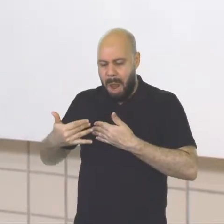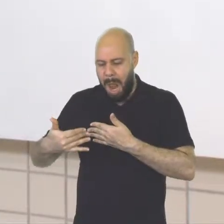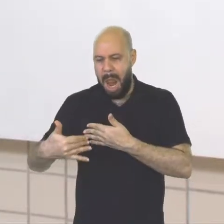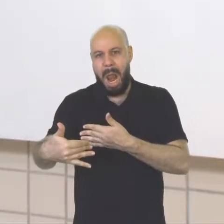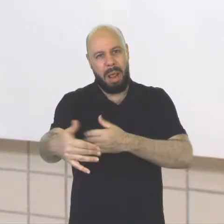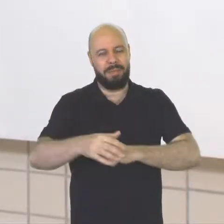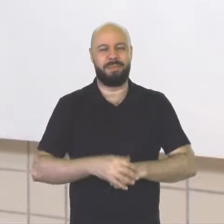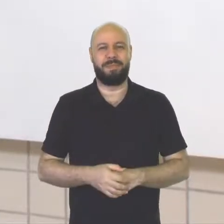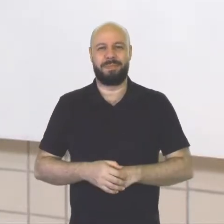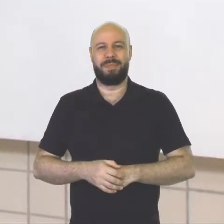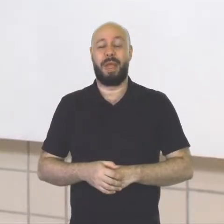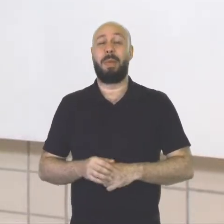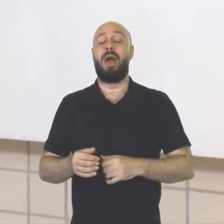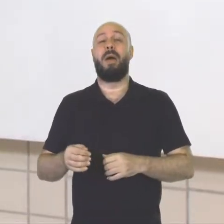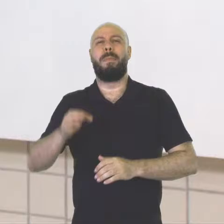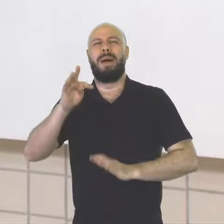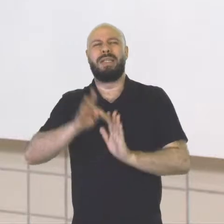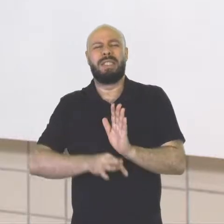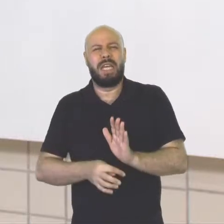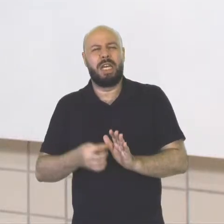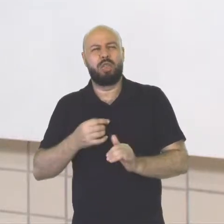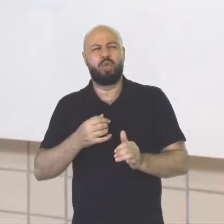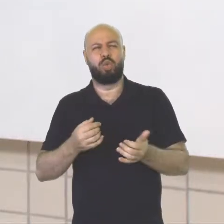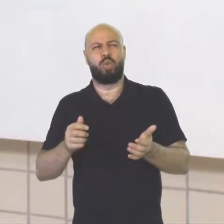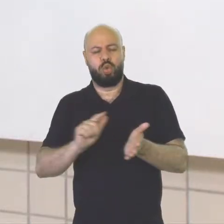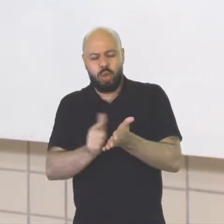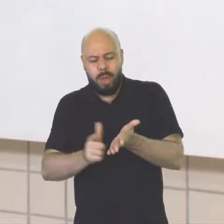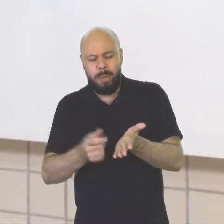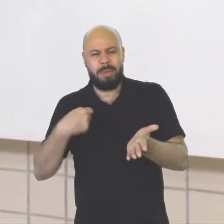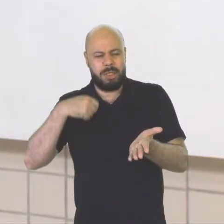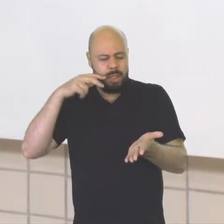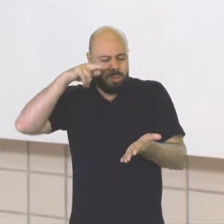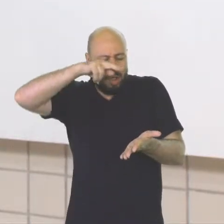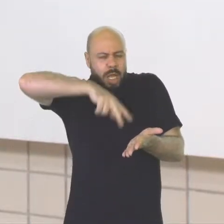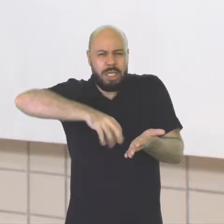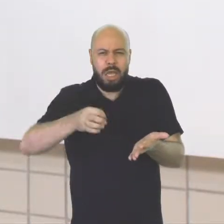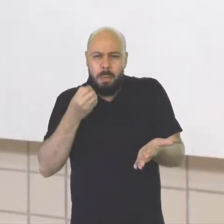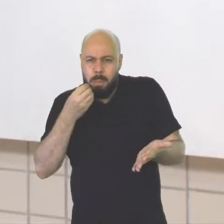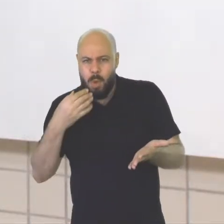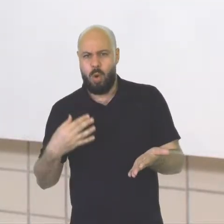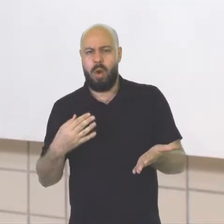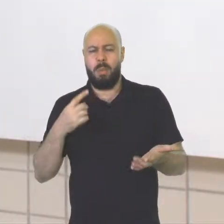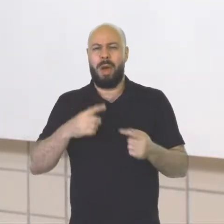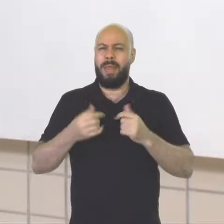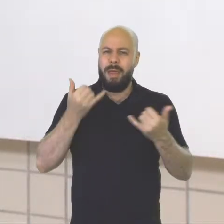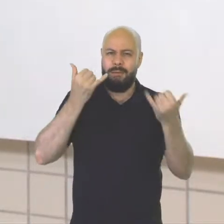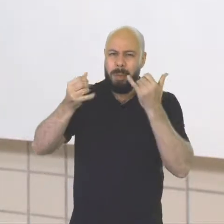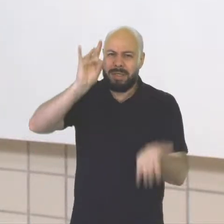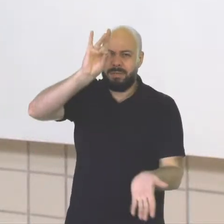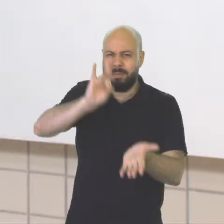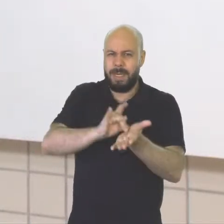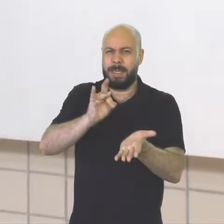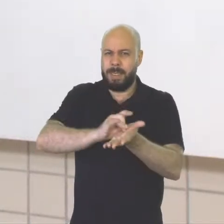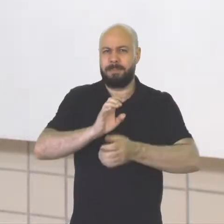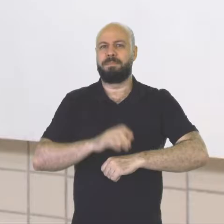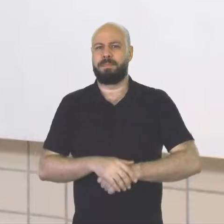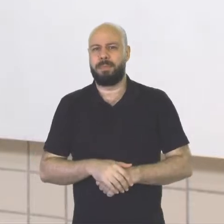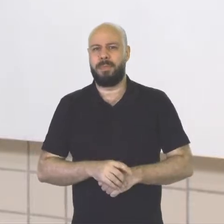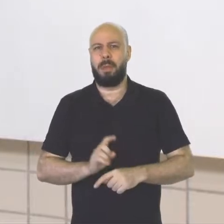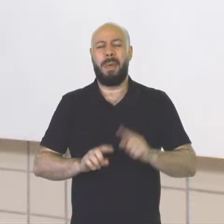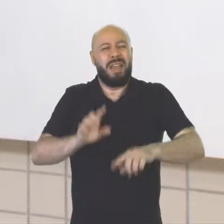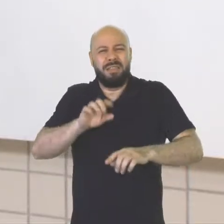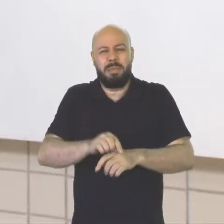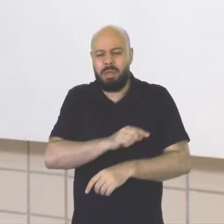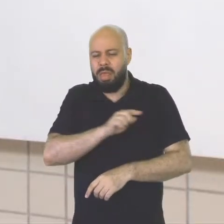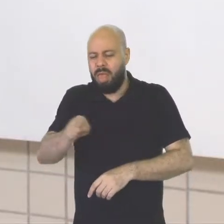tem que ter sempre o cuidado de escolher os bons textos que realmente traz informações verdadeiras, tá? Para a gente não cair aí na